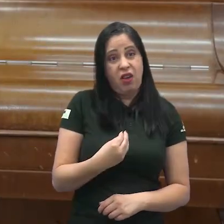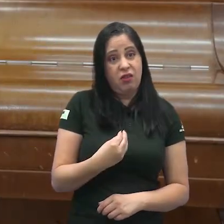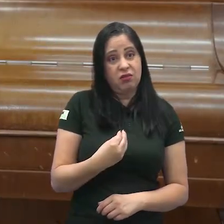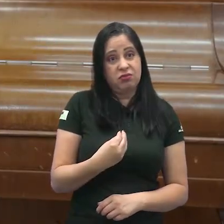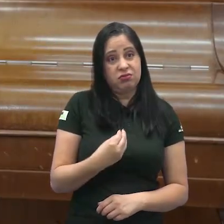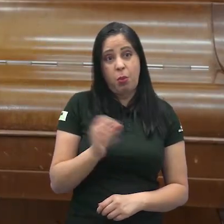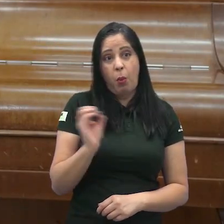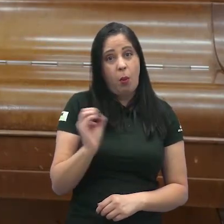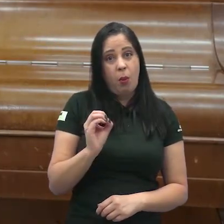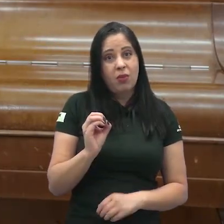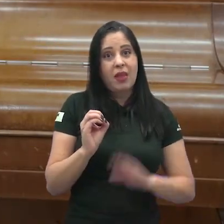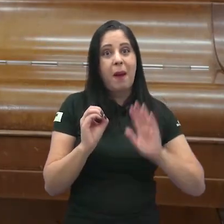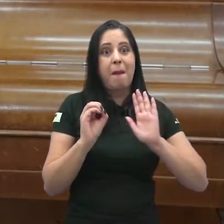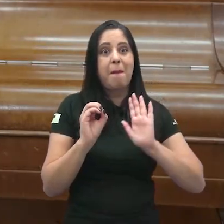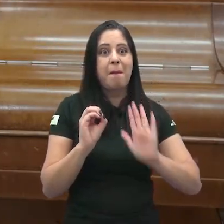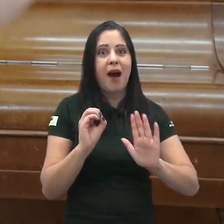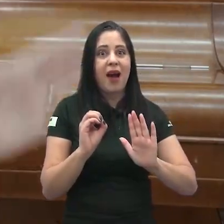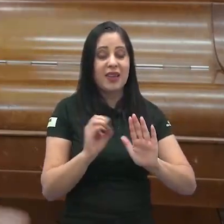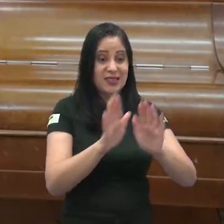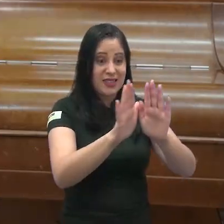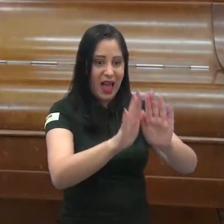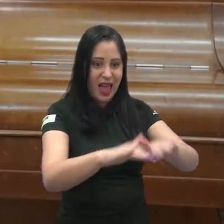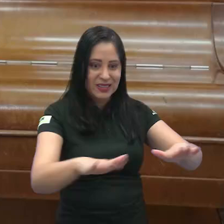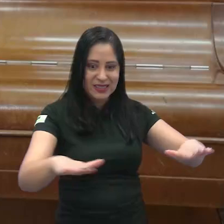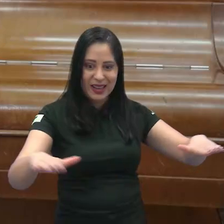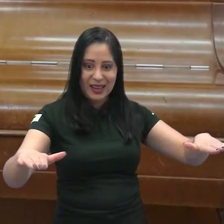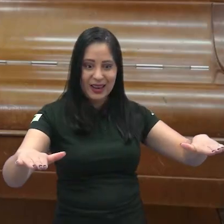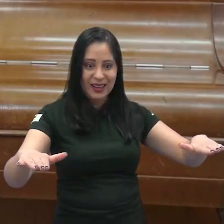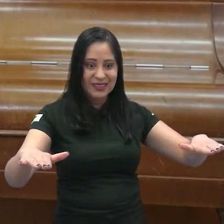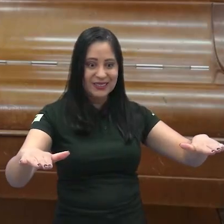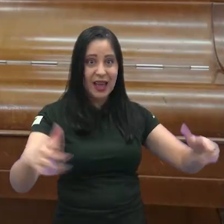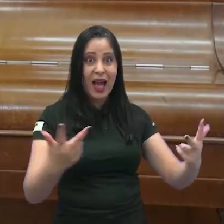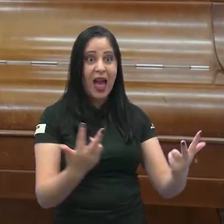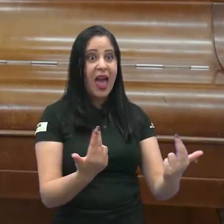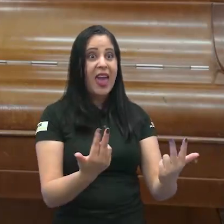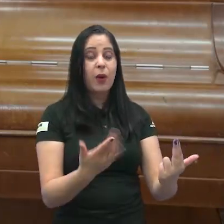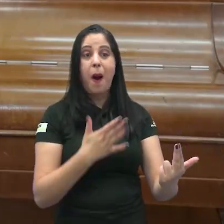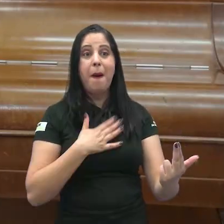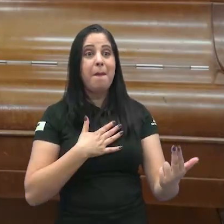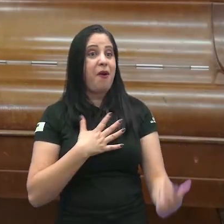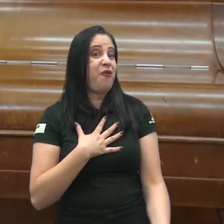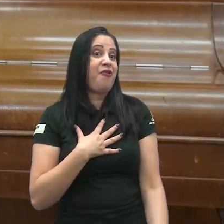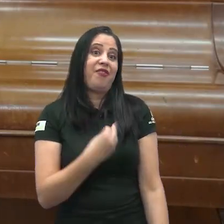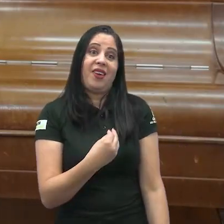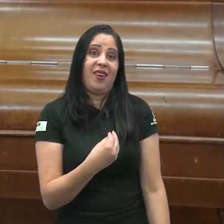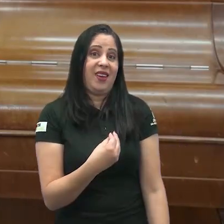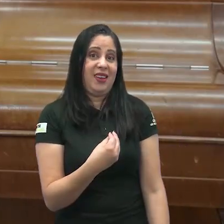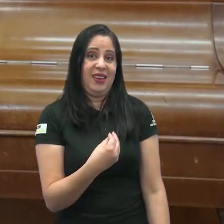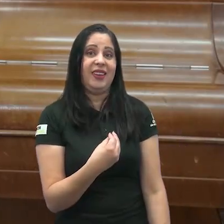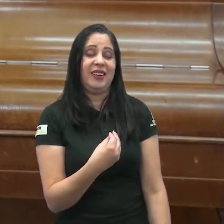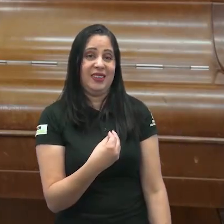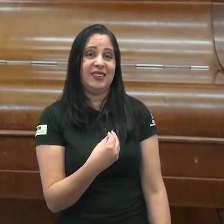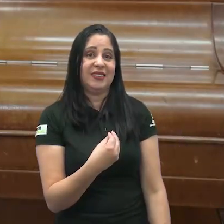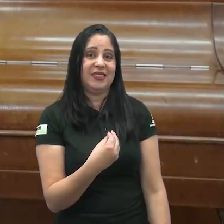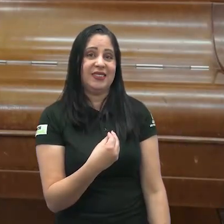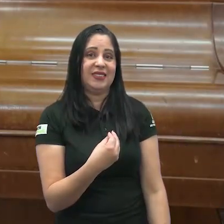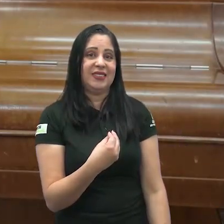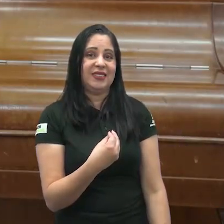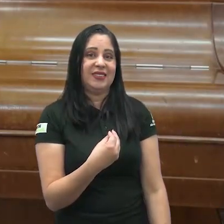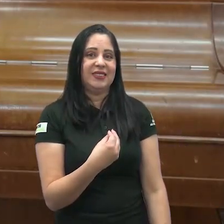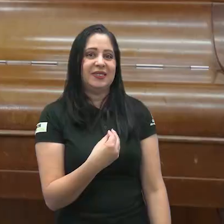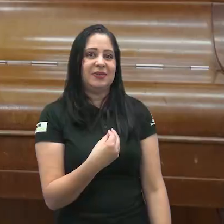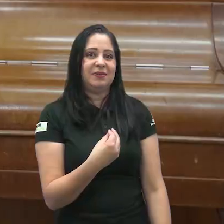quando Ele me deu esse punhado de crianças que são como filhos da gente, né? A verdade é essa, a